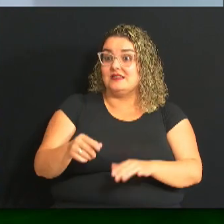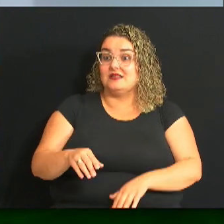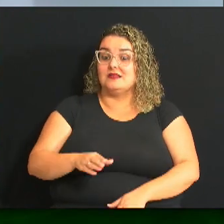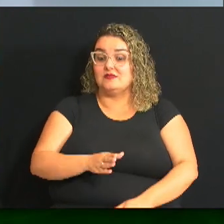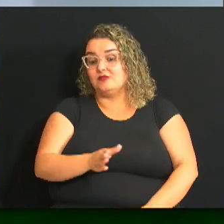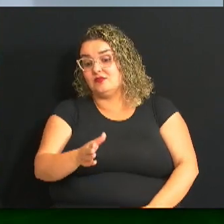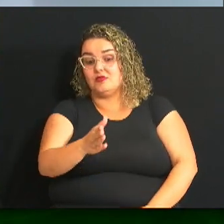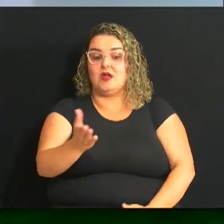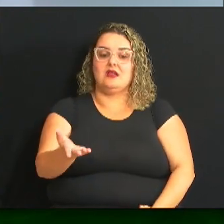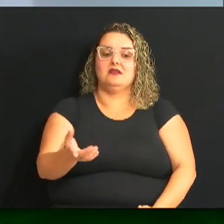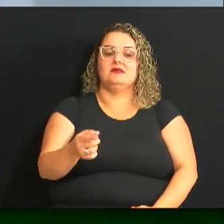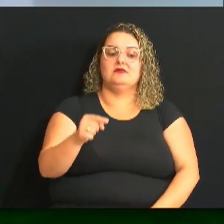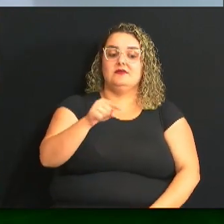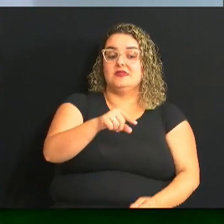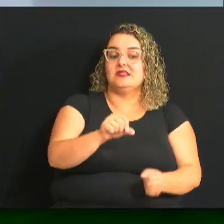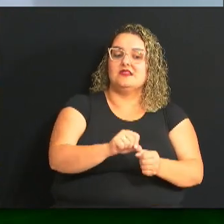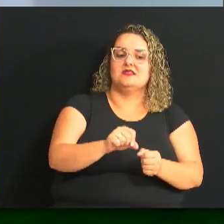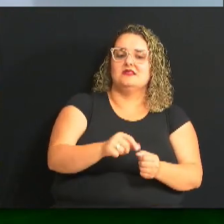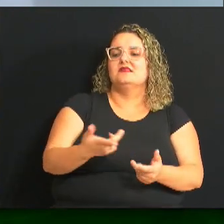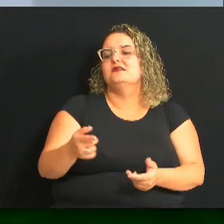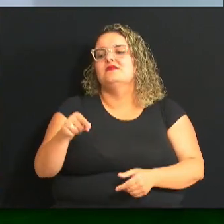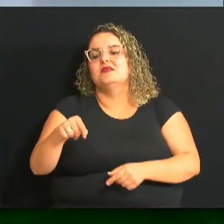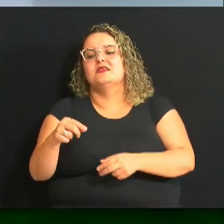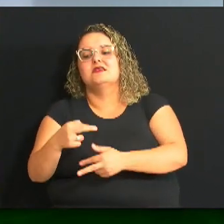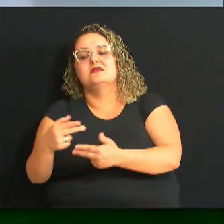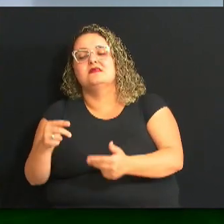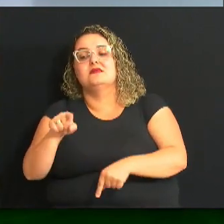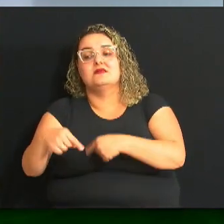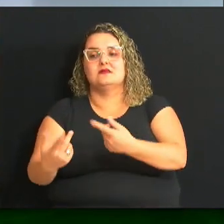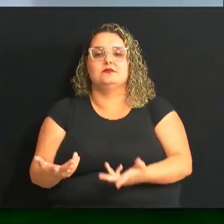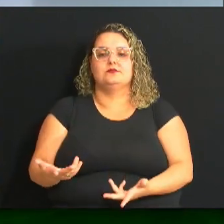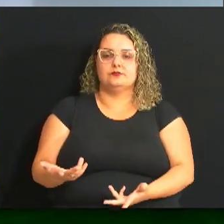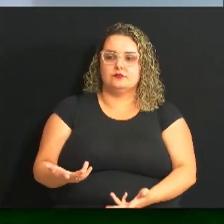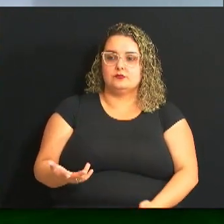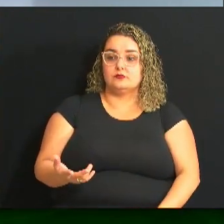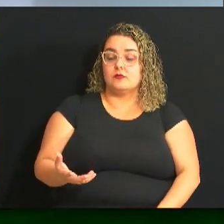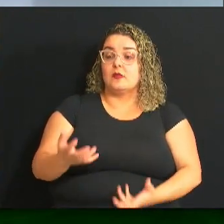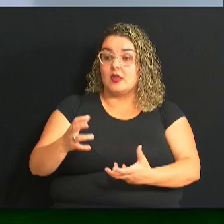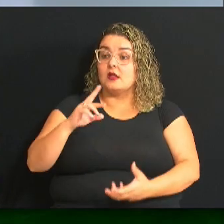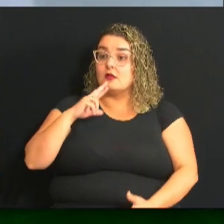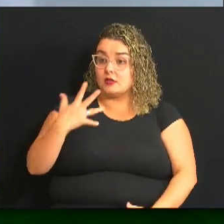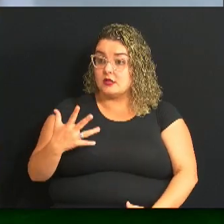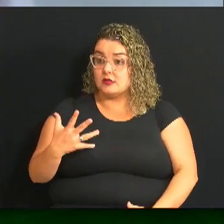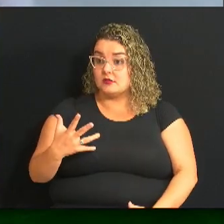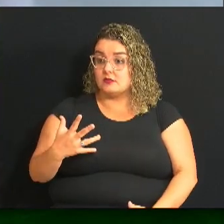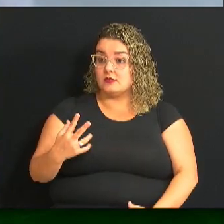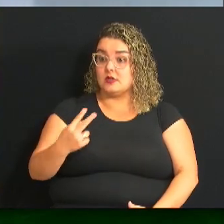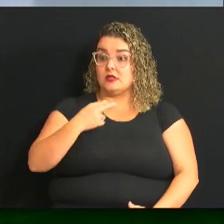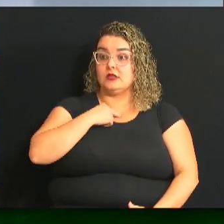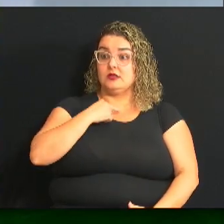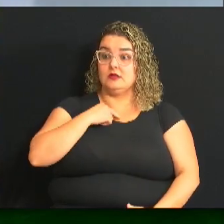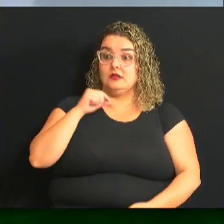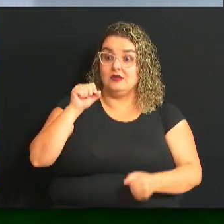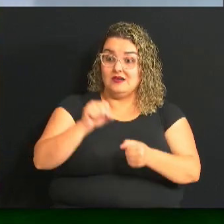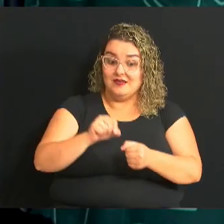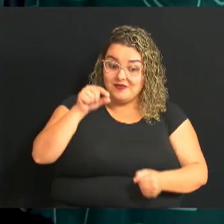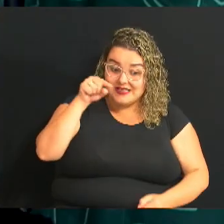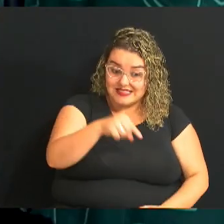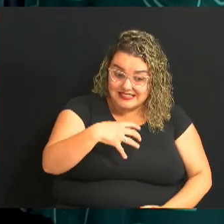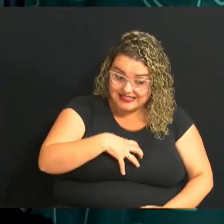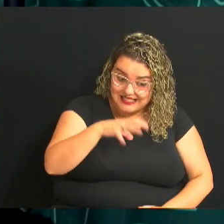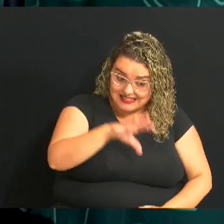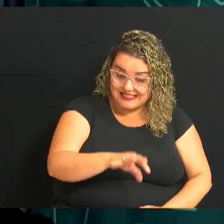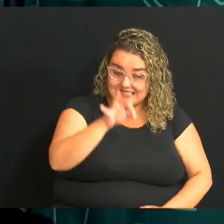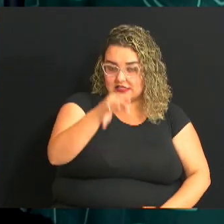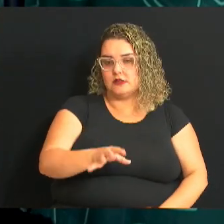caminho. Então, é muito difícil você querer que o resultado saia, mas você não pode falar, faça isso desse jeito que eu acho que